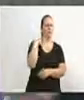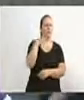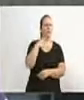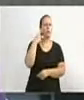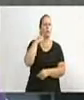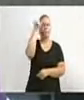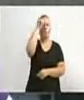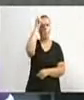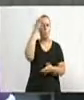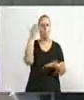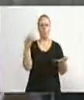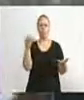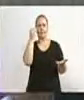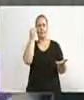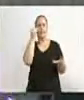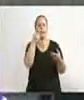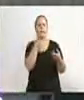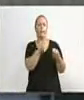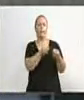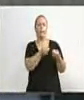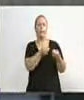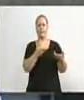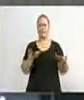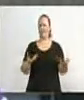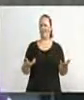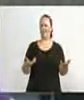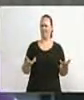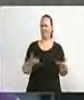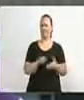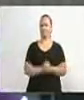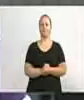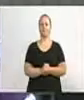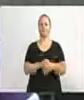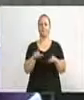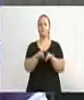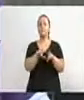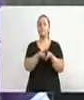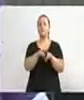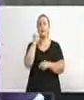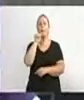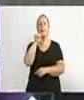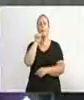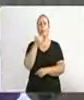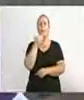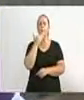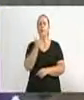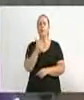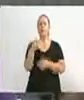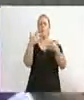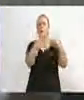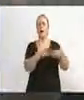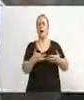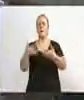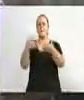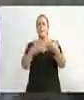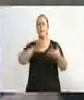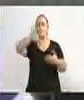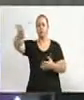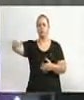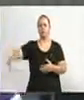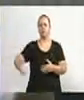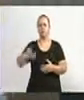porque lamentável, né? E da mesma forma, uma senhora que me pediu uma carga de macadame no pátio da sua casa, não na rua pública, lá no pátio